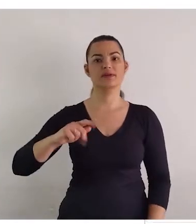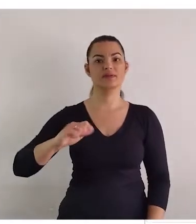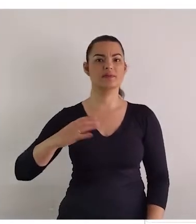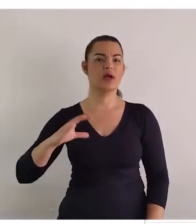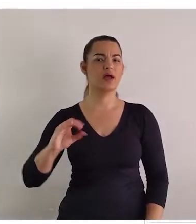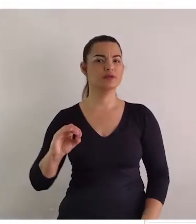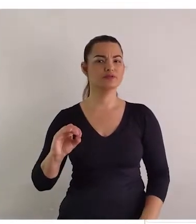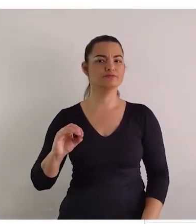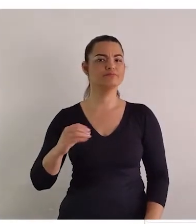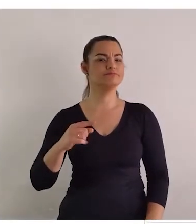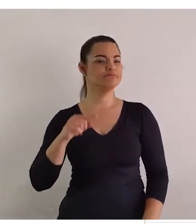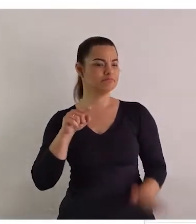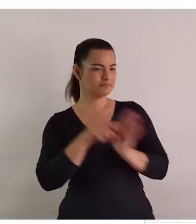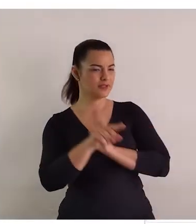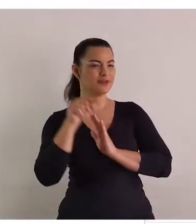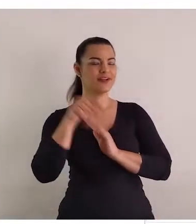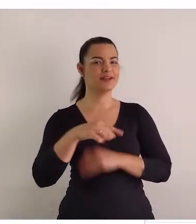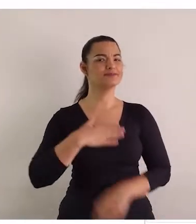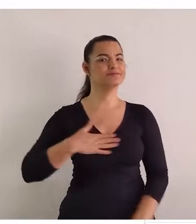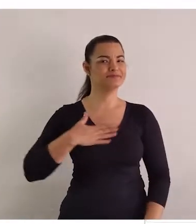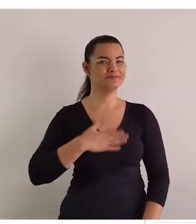Gostei dessa pergunta.